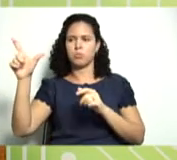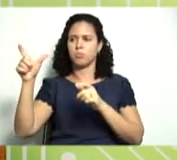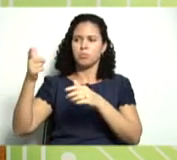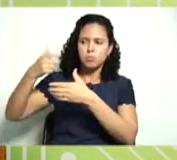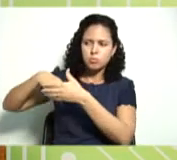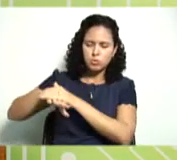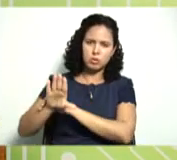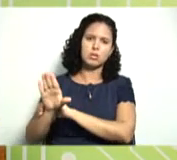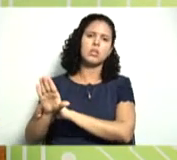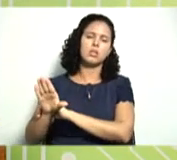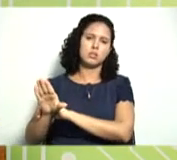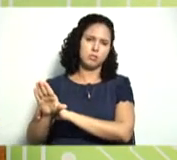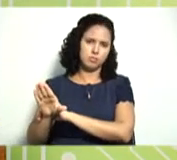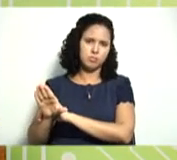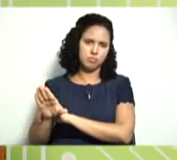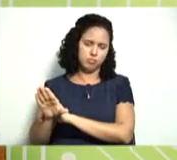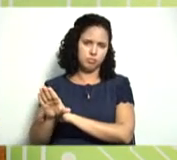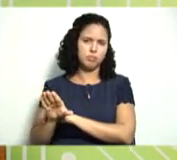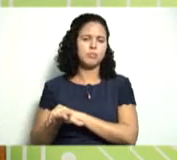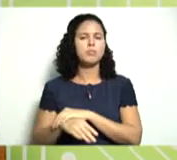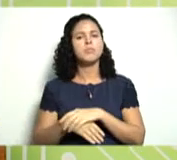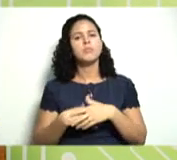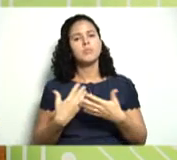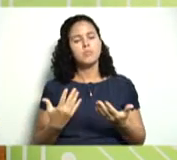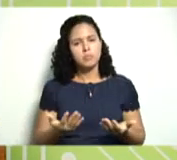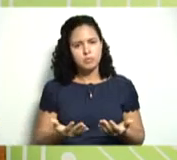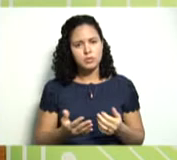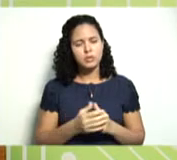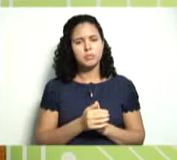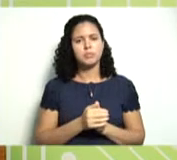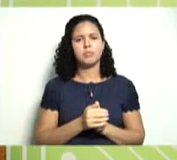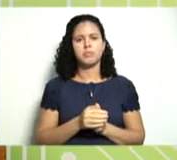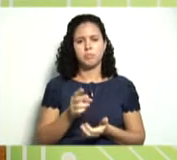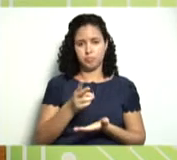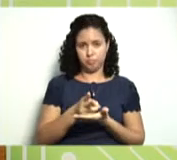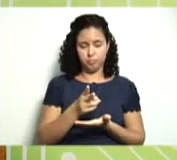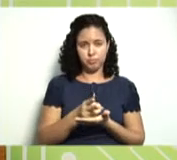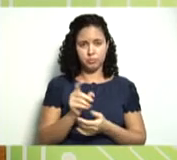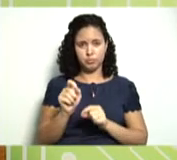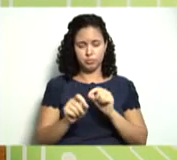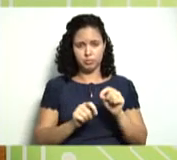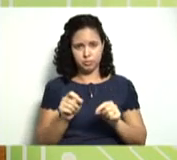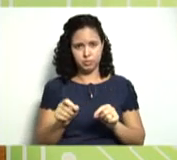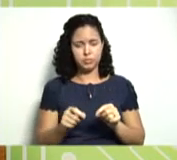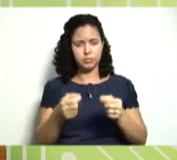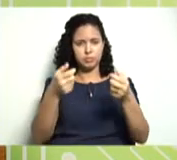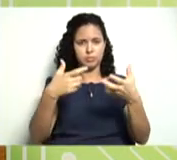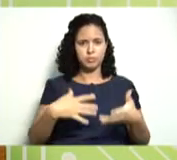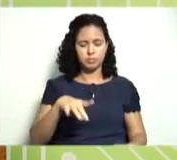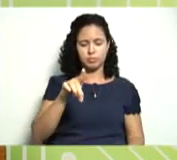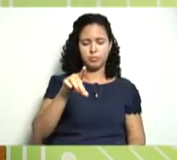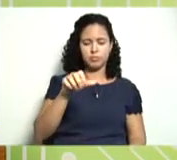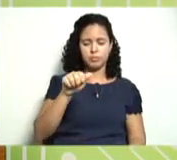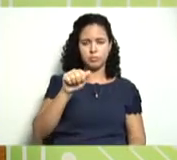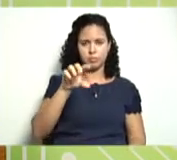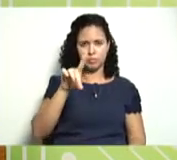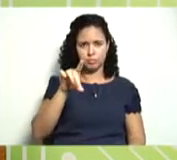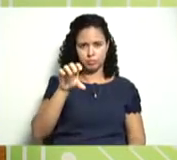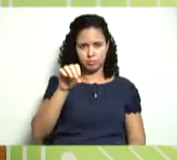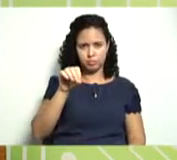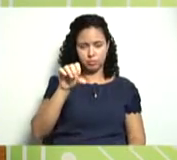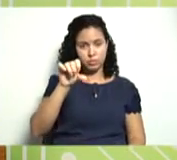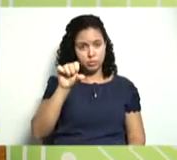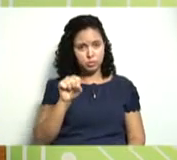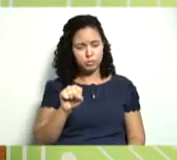facebook o professor comentou certo então assim continuando nossa aula quando se fala em dados a gente tem que levar em consideração